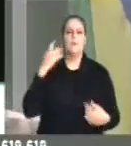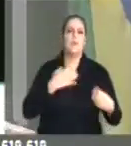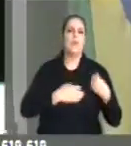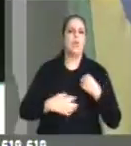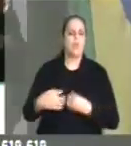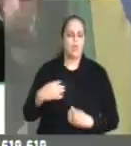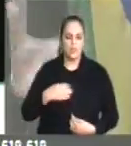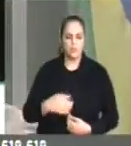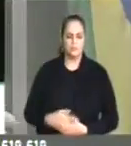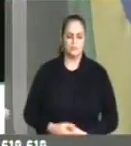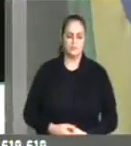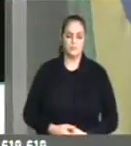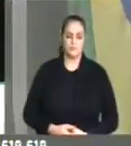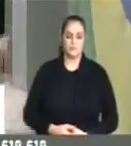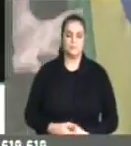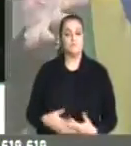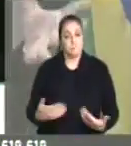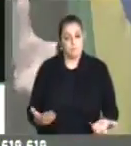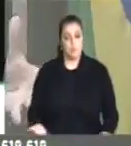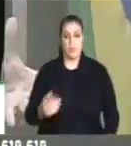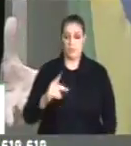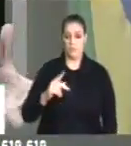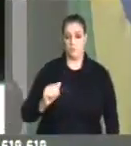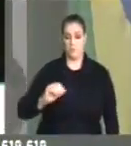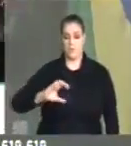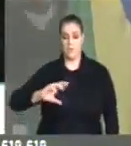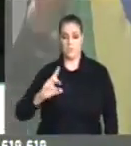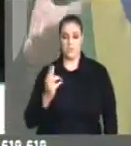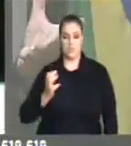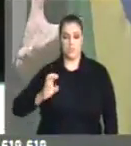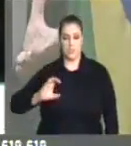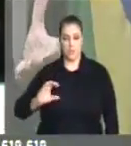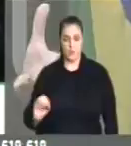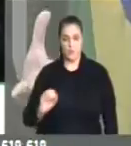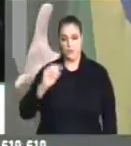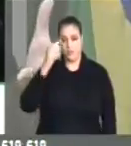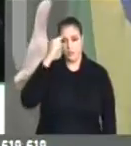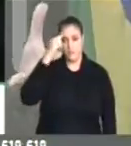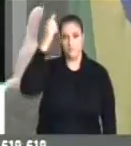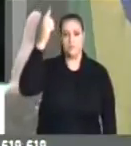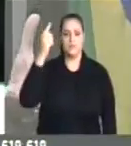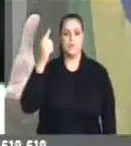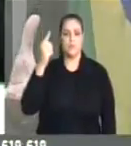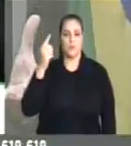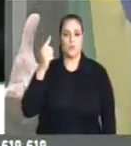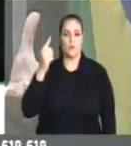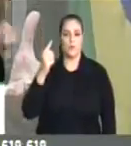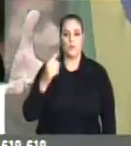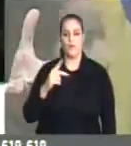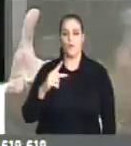Chaves, profundo conhecedor do que era bom, inventou a figura do Poá.